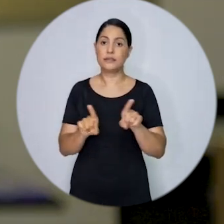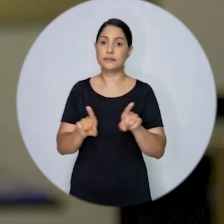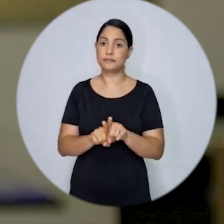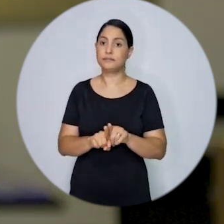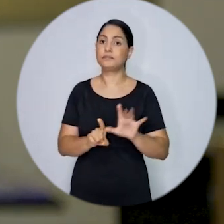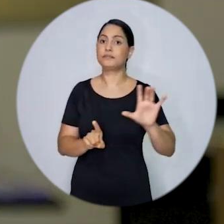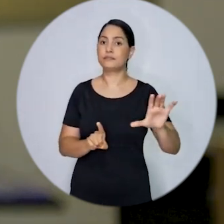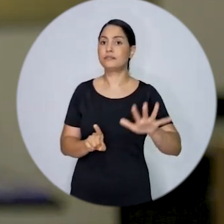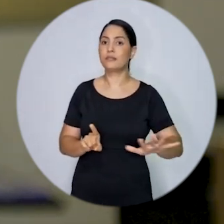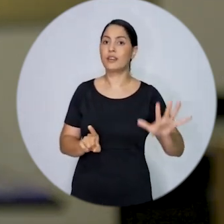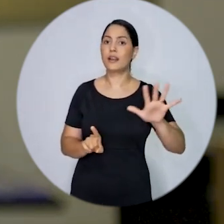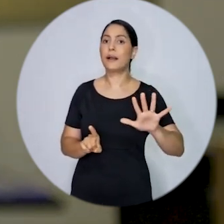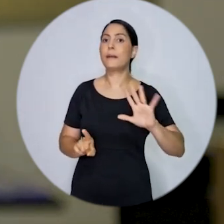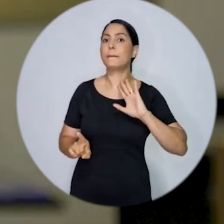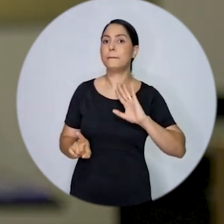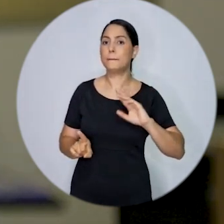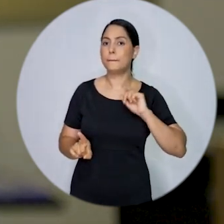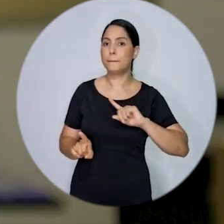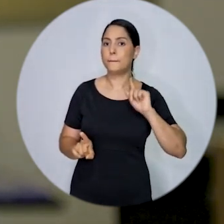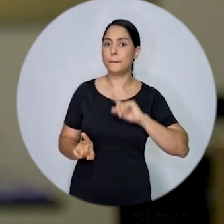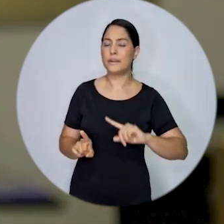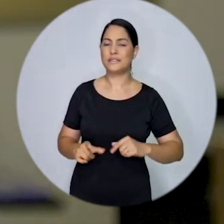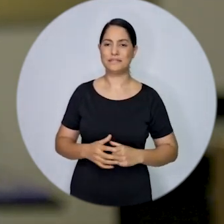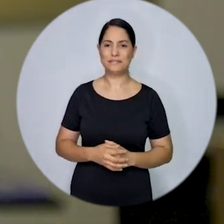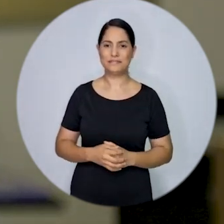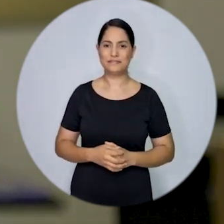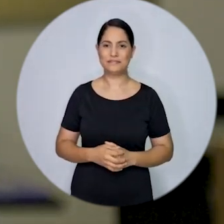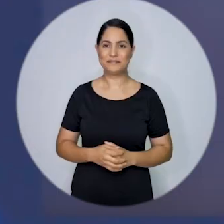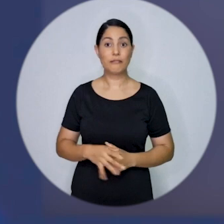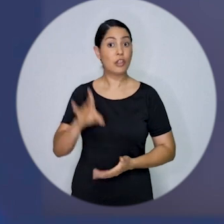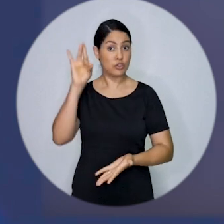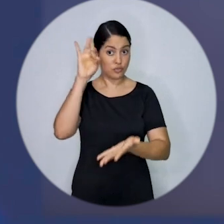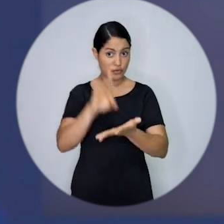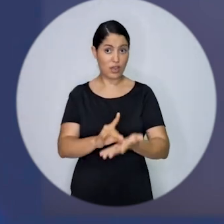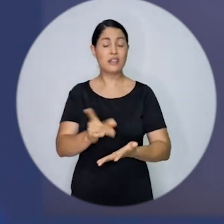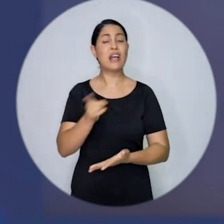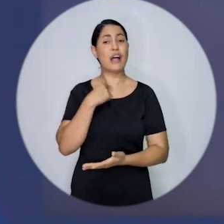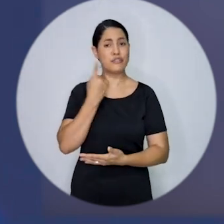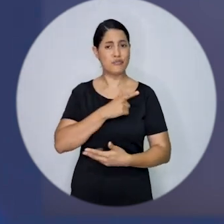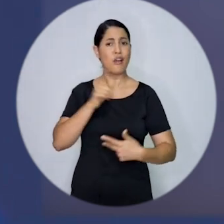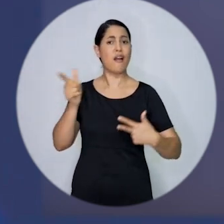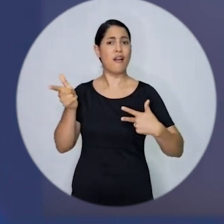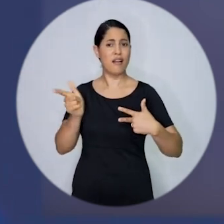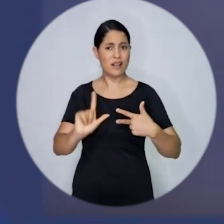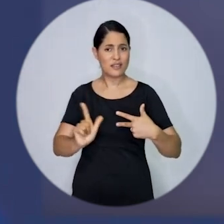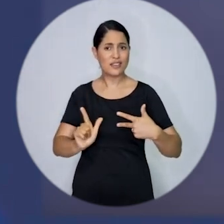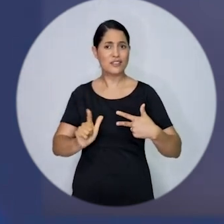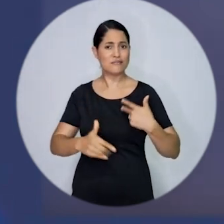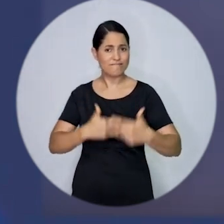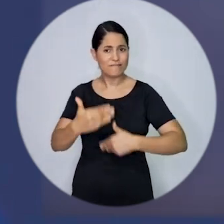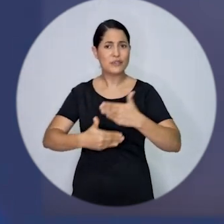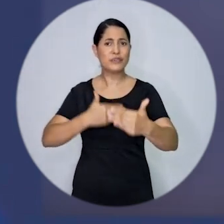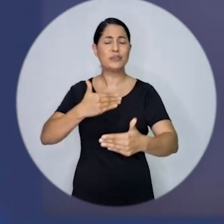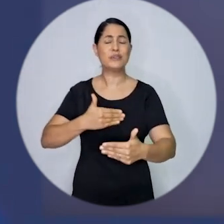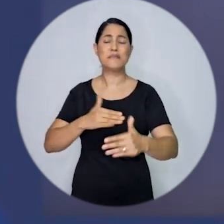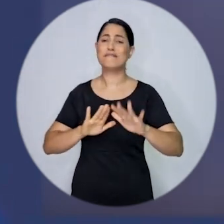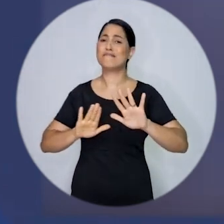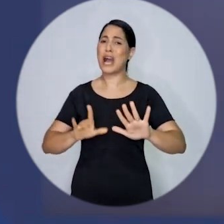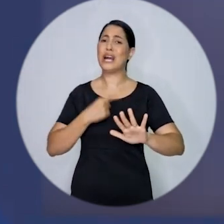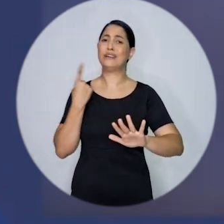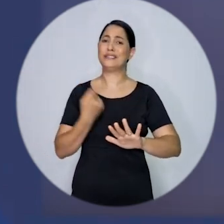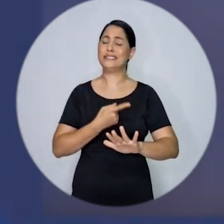dos Advogados do Brasil e pela Seccional de Minas Gerais. É bem verdade que evoluímos do ponto de vista